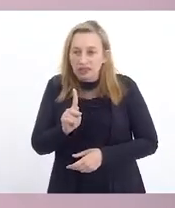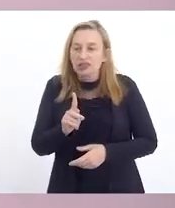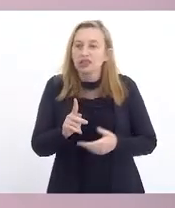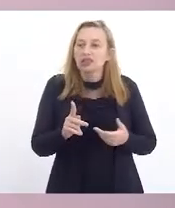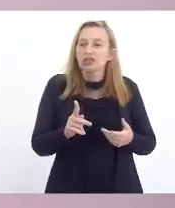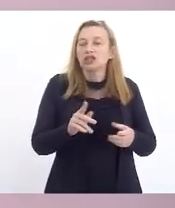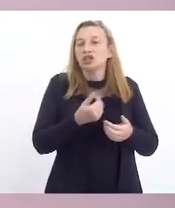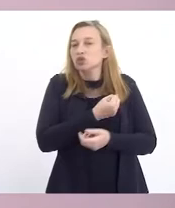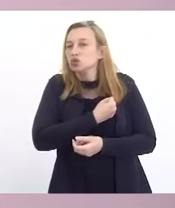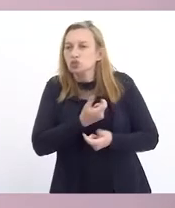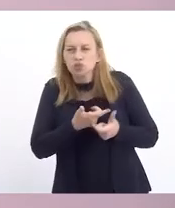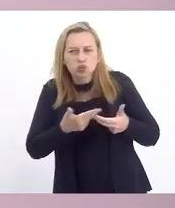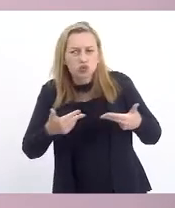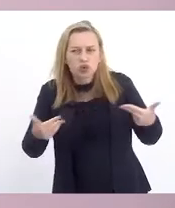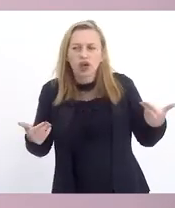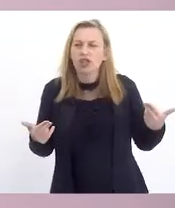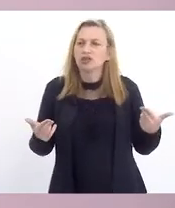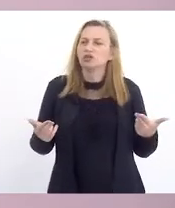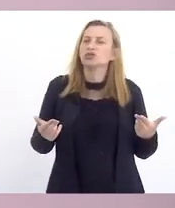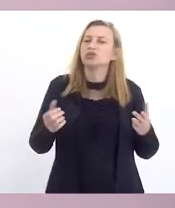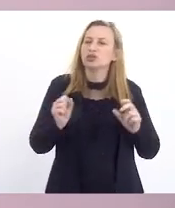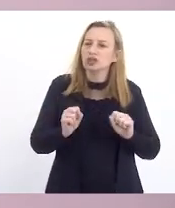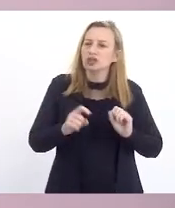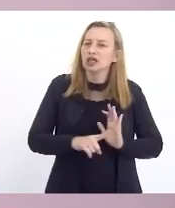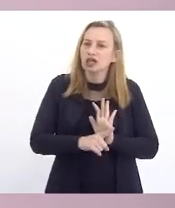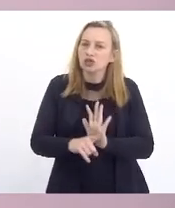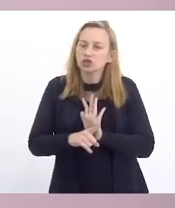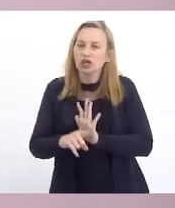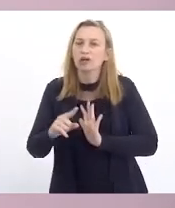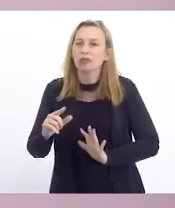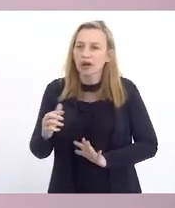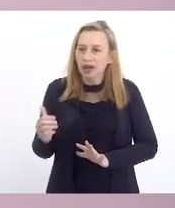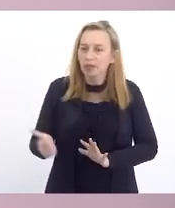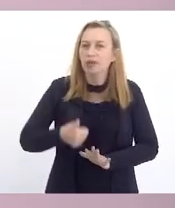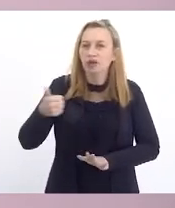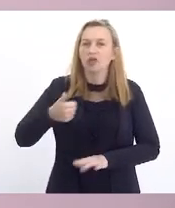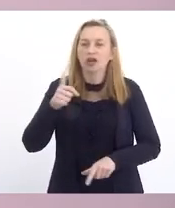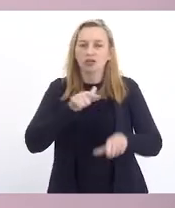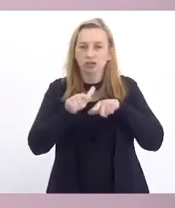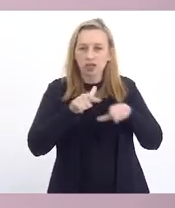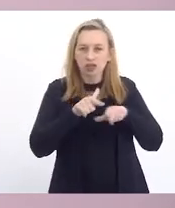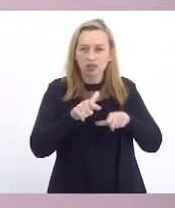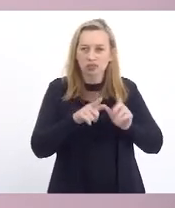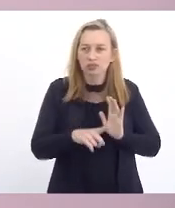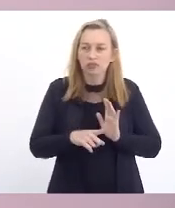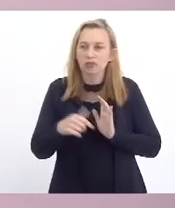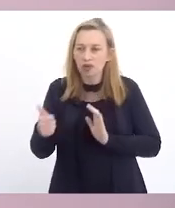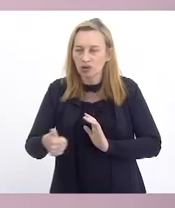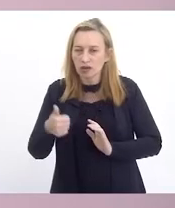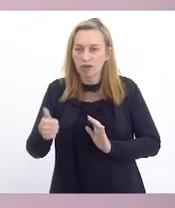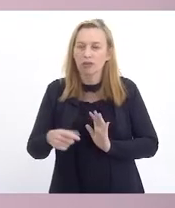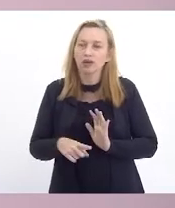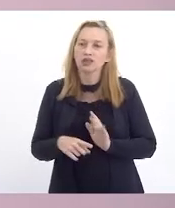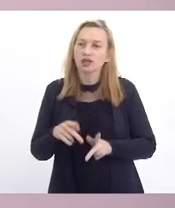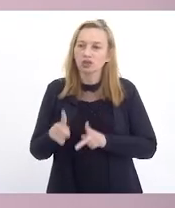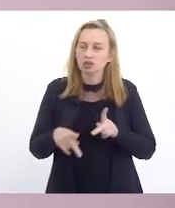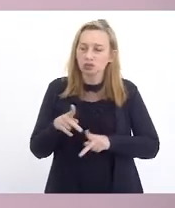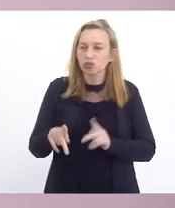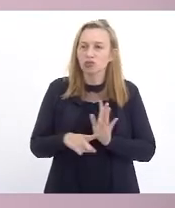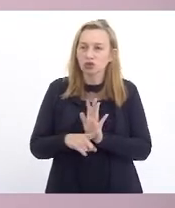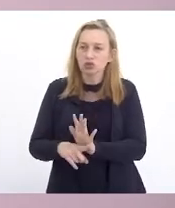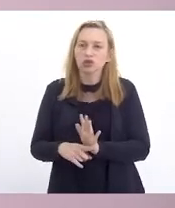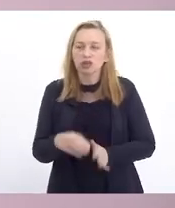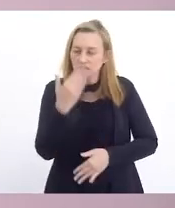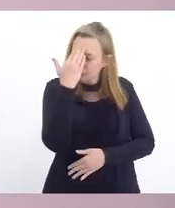de inúmeras medidas que a gente vai tentando contribuir para aprimorar aqui o trabalho em prol da população. Então, a gente cita aqui, eu faço o